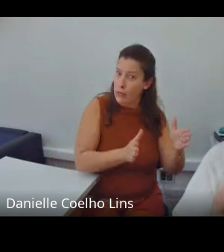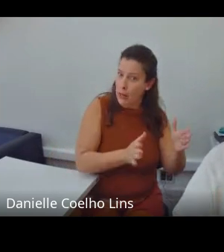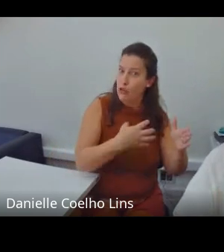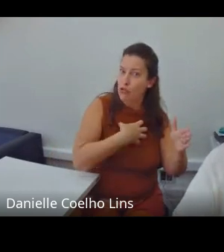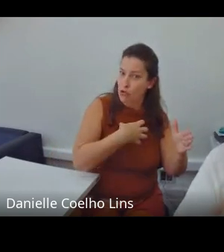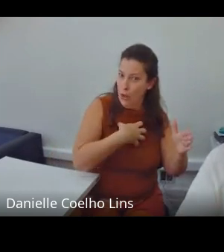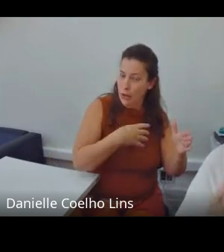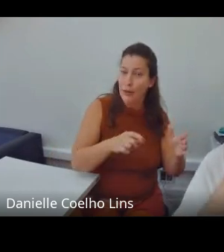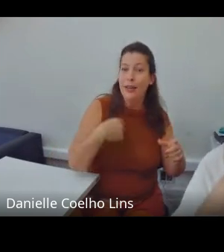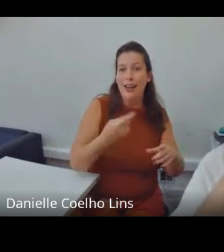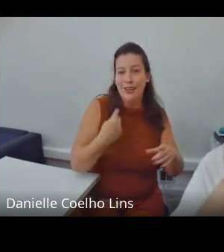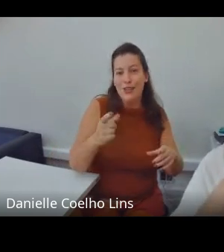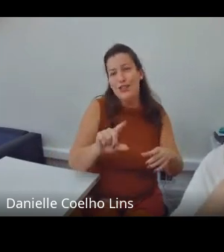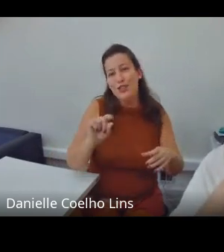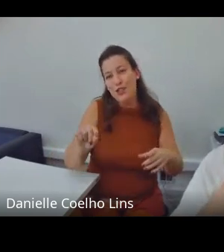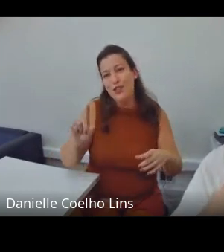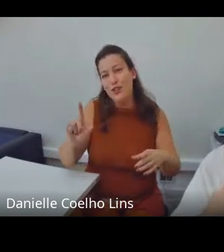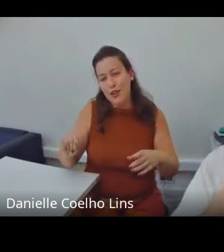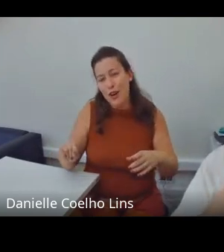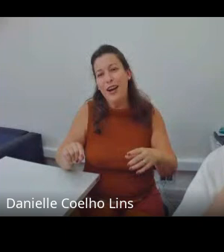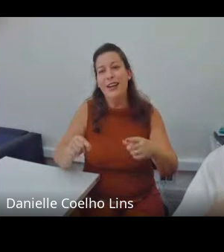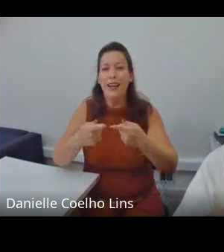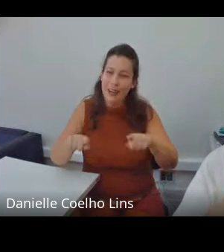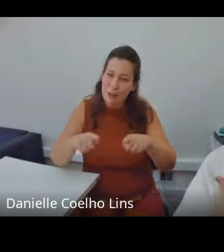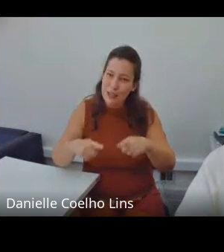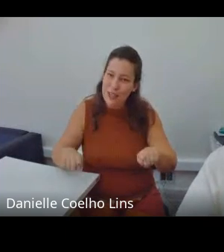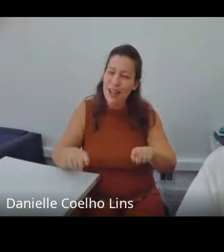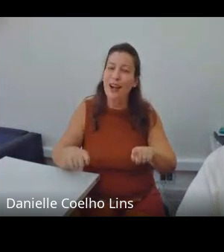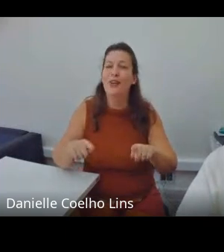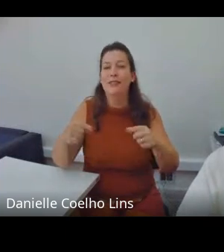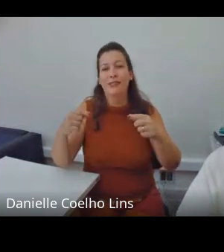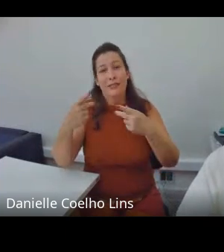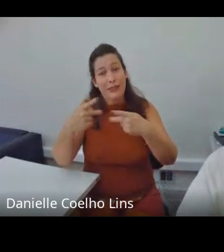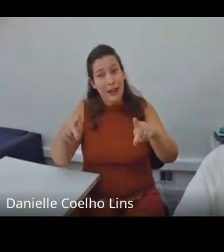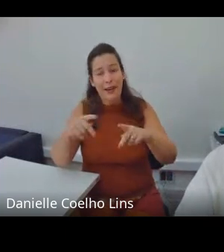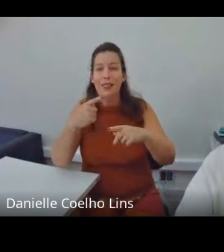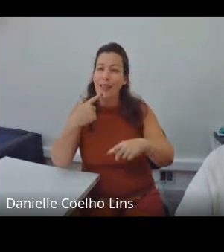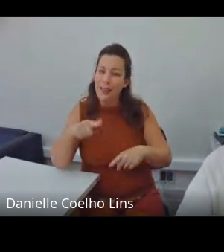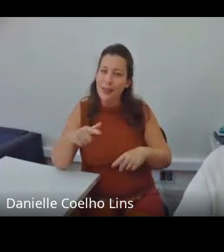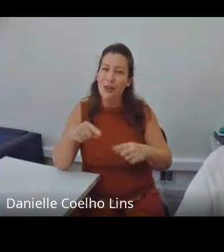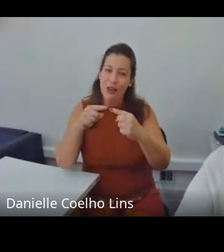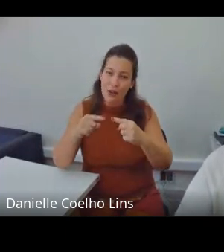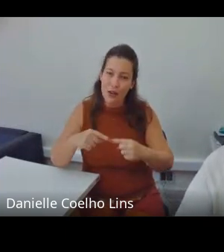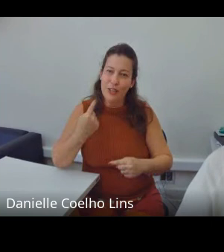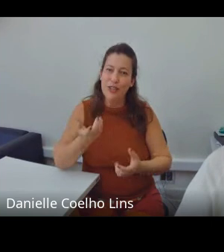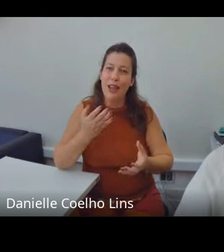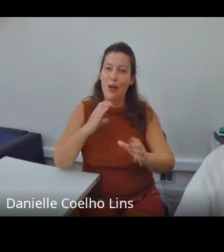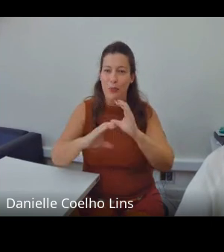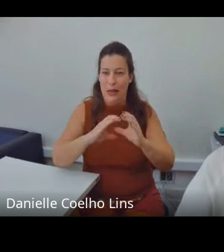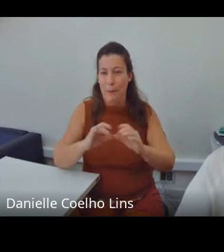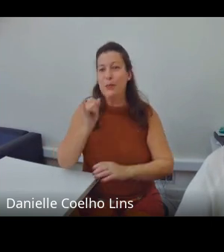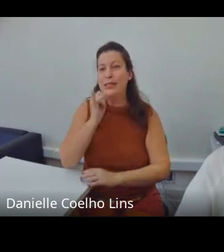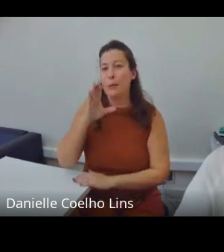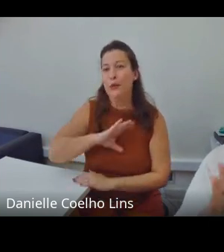gente escolhe itens gramaticais da língua de acordo com aquilo que a gente quer comunicar. Por exemplo, em português, se